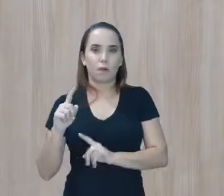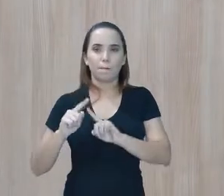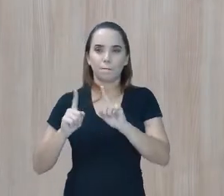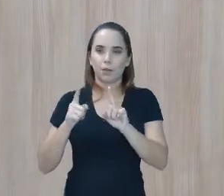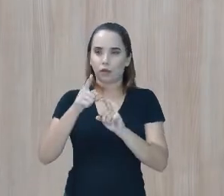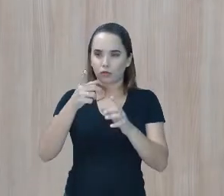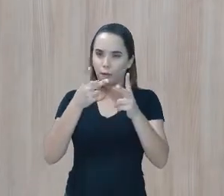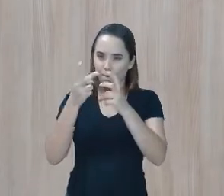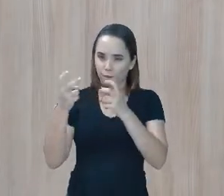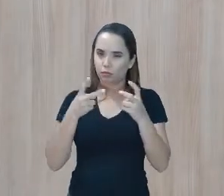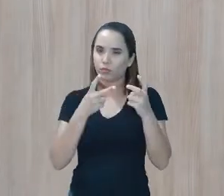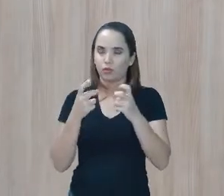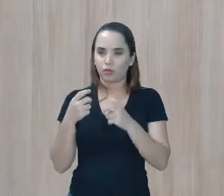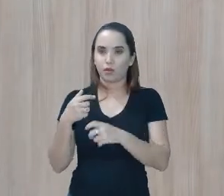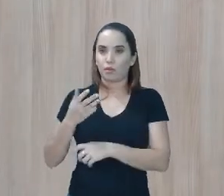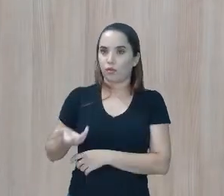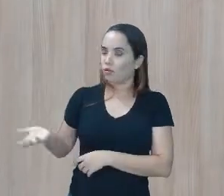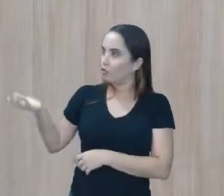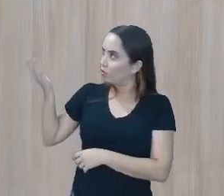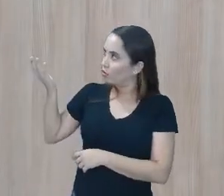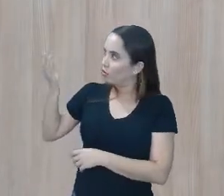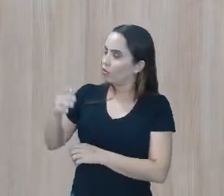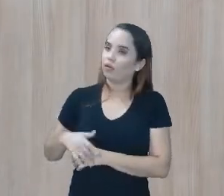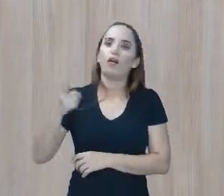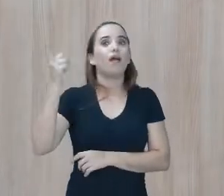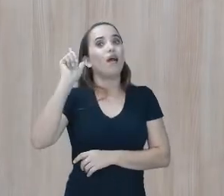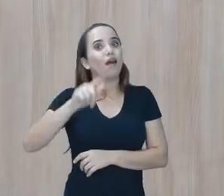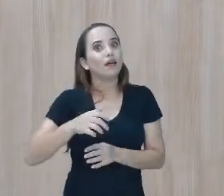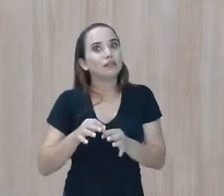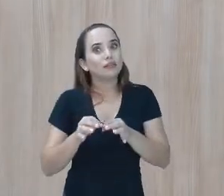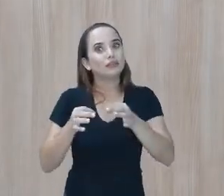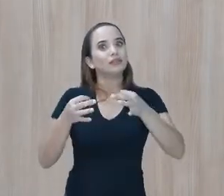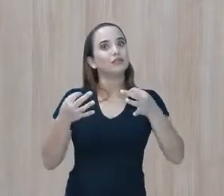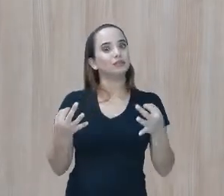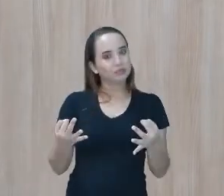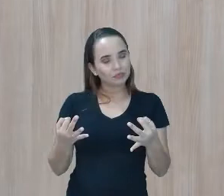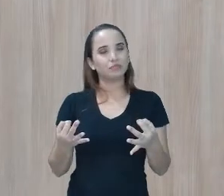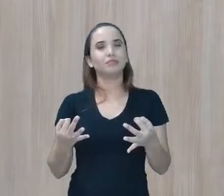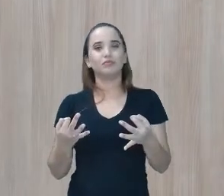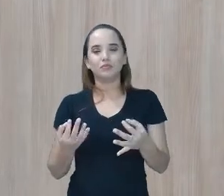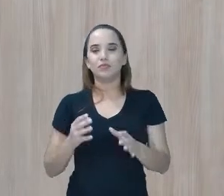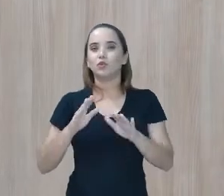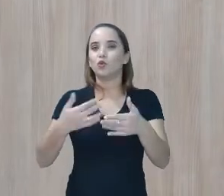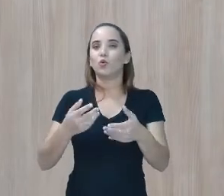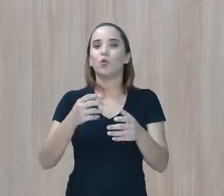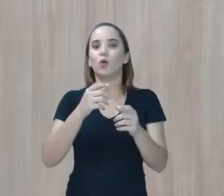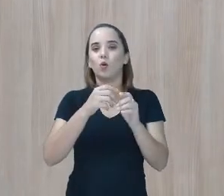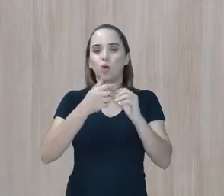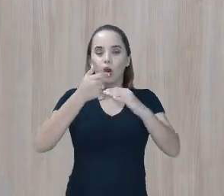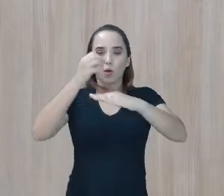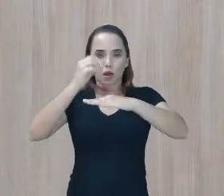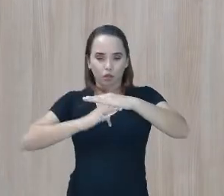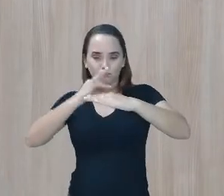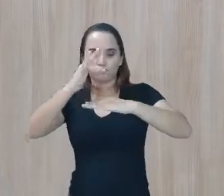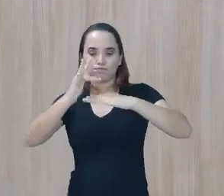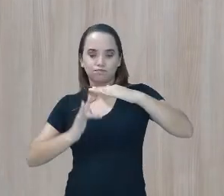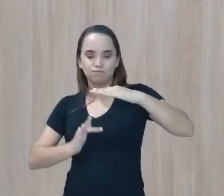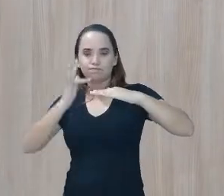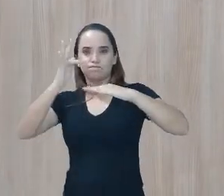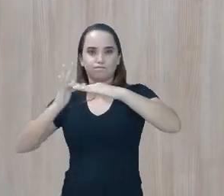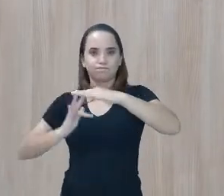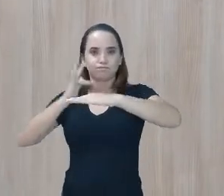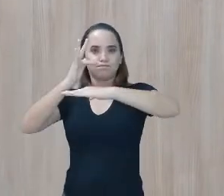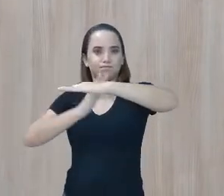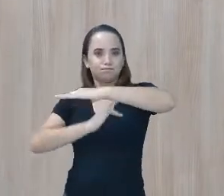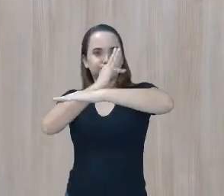isso, a gente consegue descobrir de maneira mais simples quais são essas frações decimais, e aí eu consigo identificar.